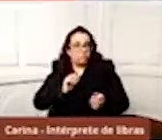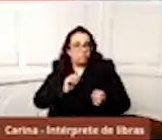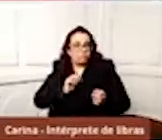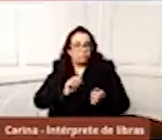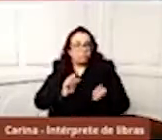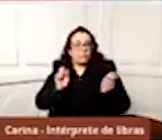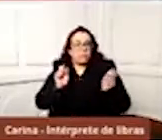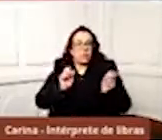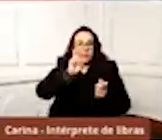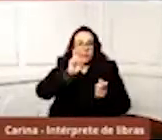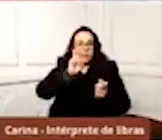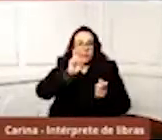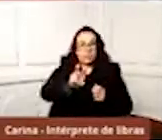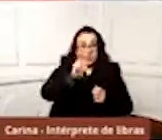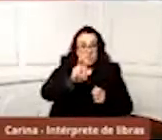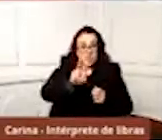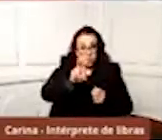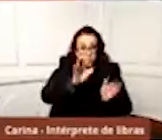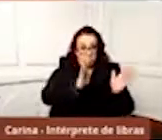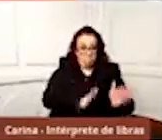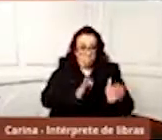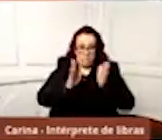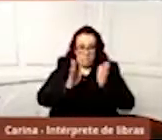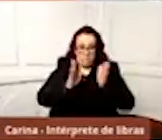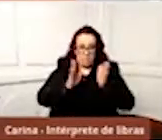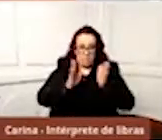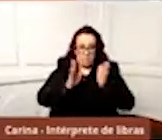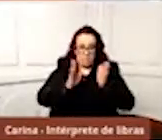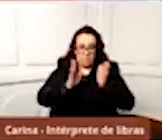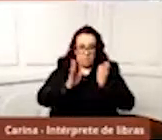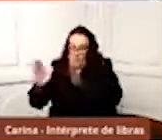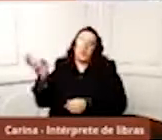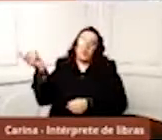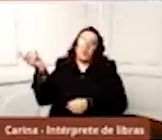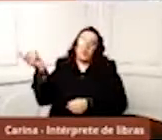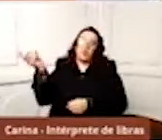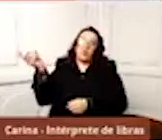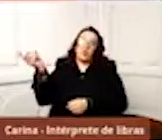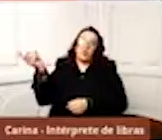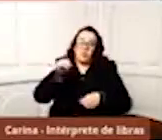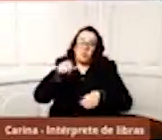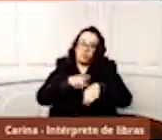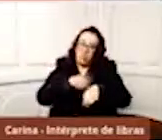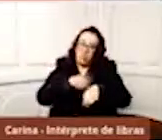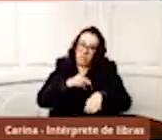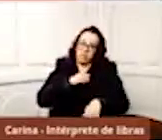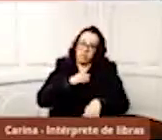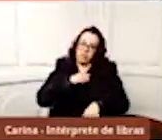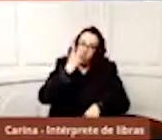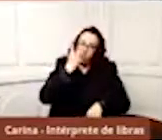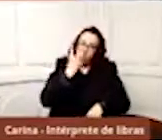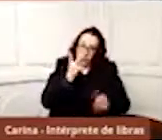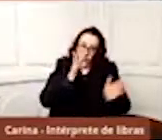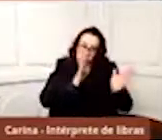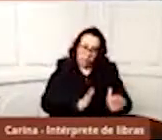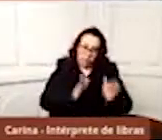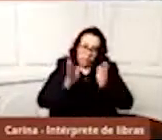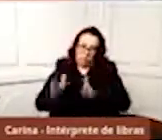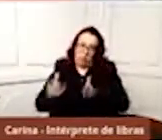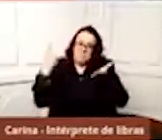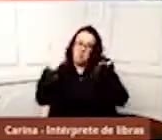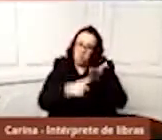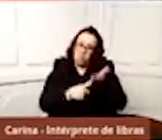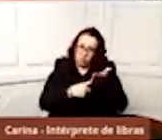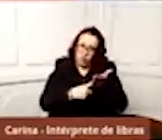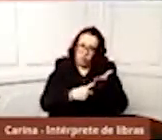5 etapas de retorno. Neste momento, nós temos 2 etapas confirmadas com